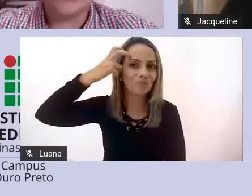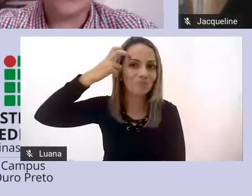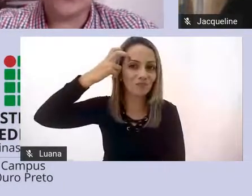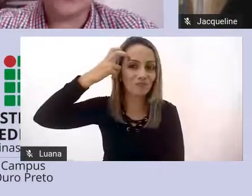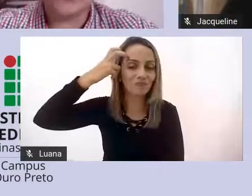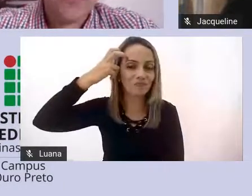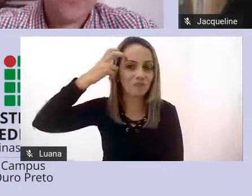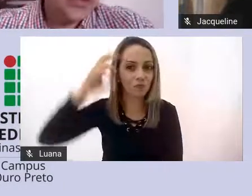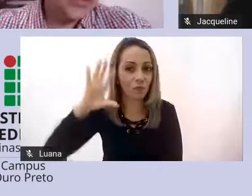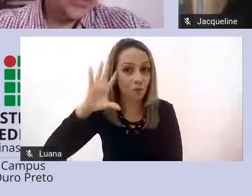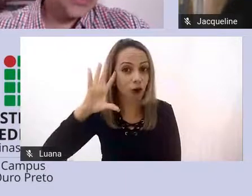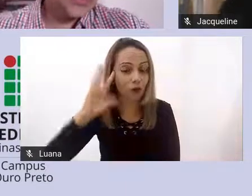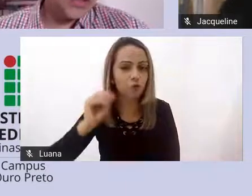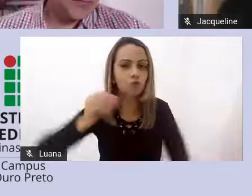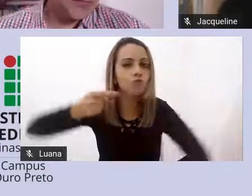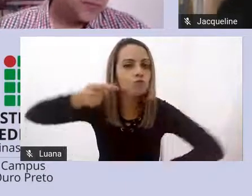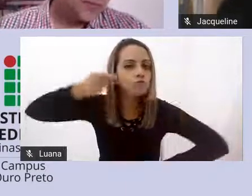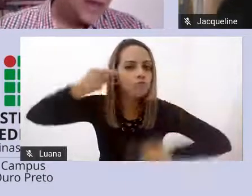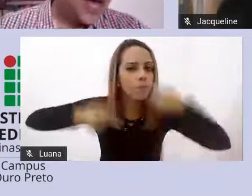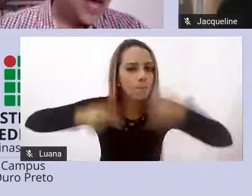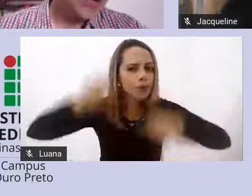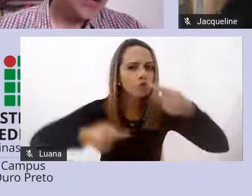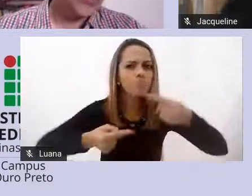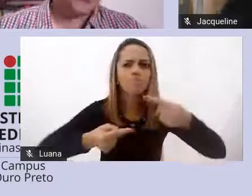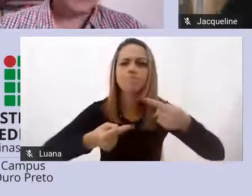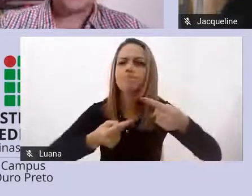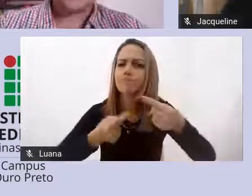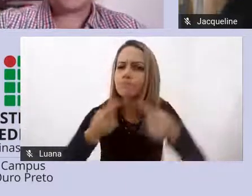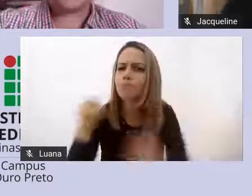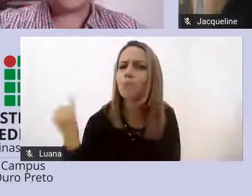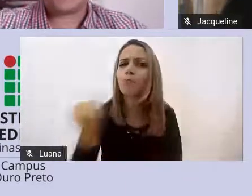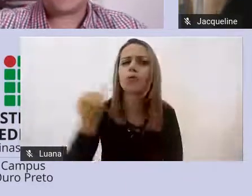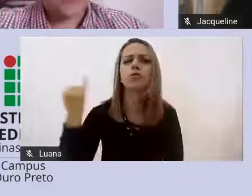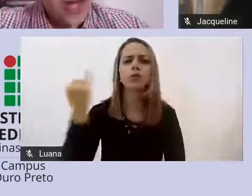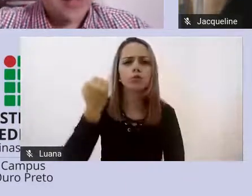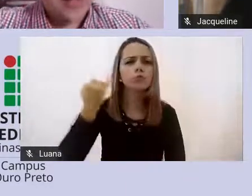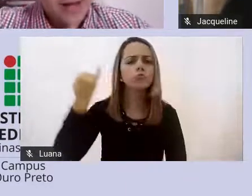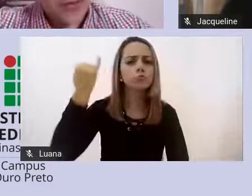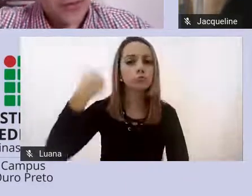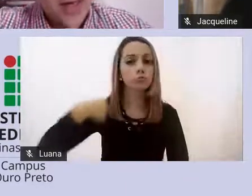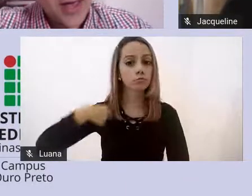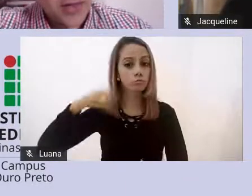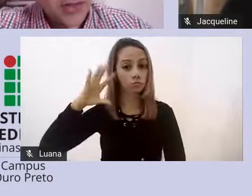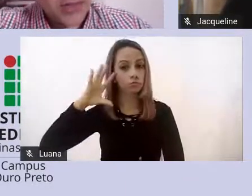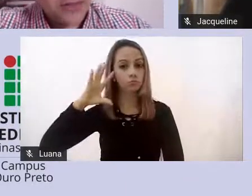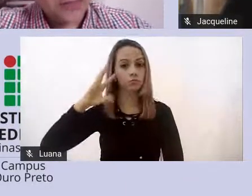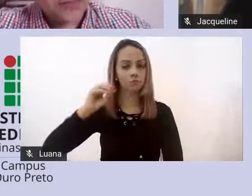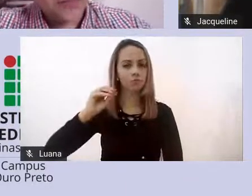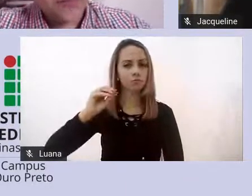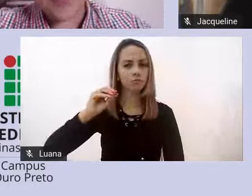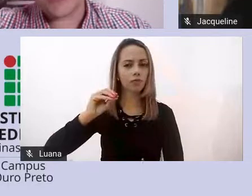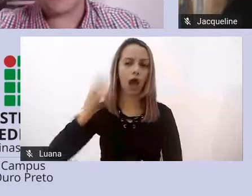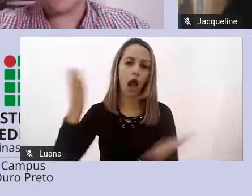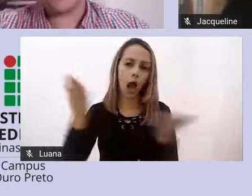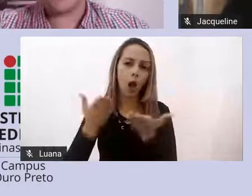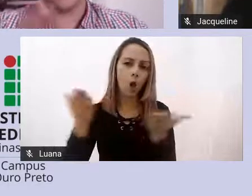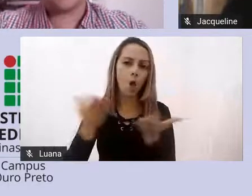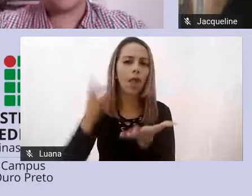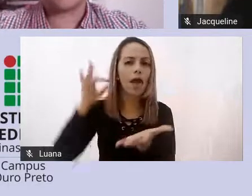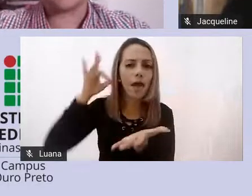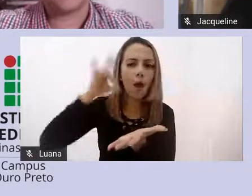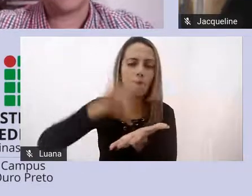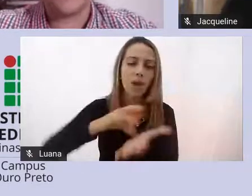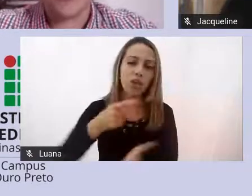acho isso um debate incrível, acho, já agora realmente fazendo